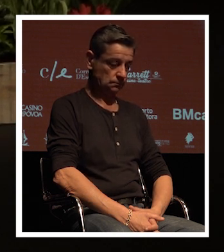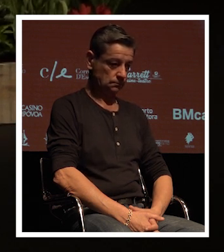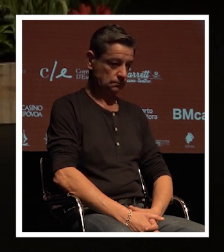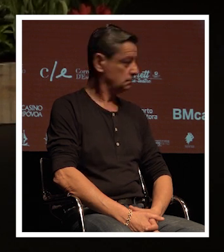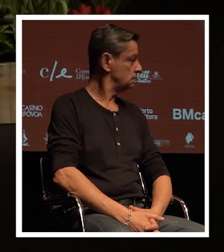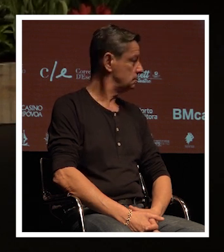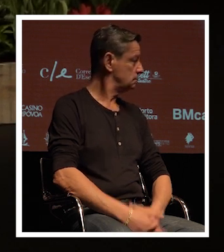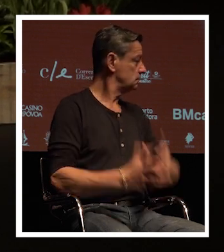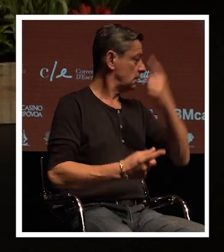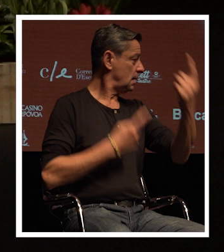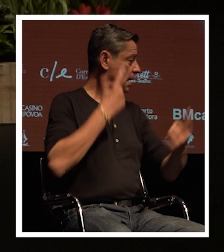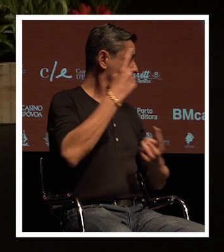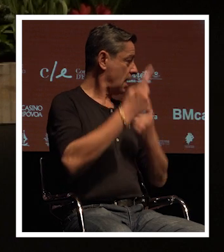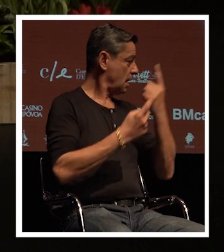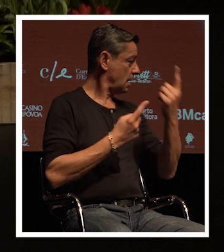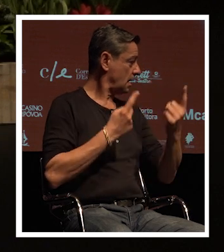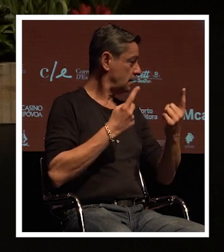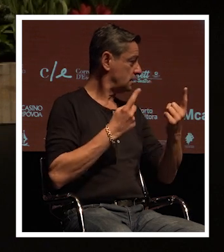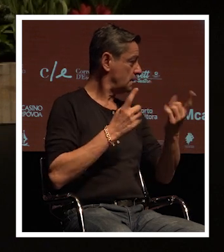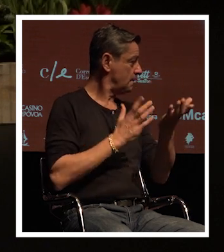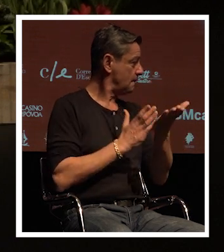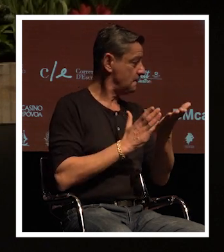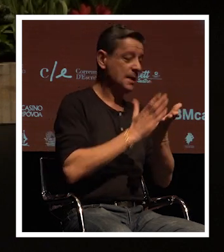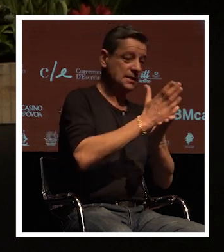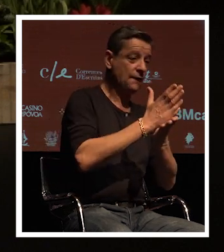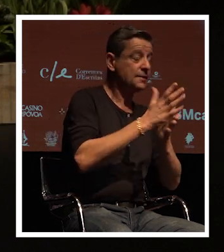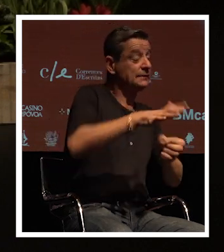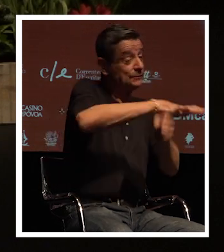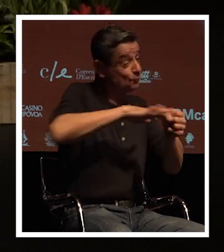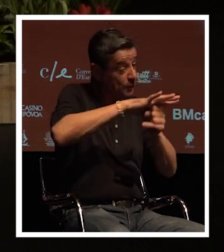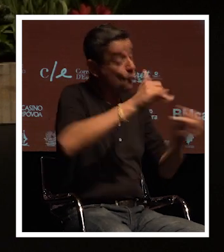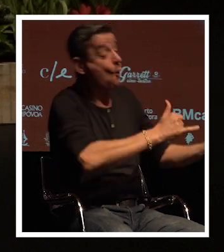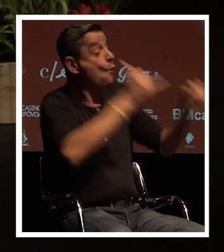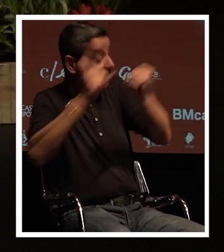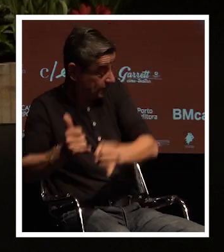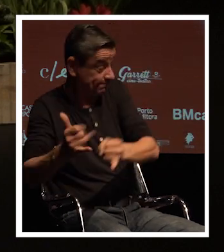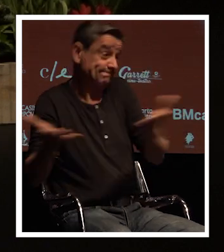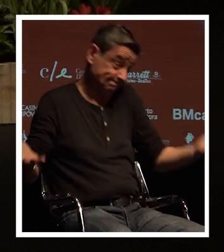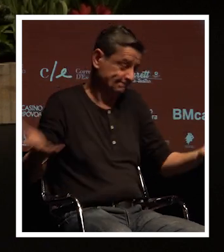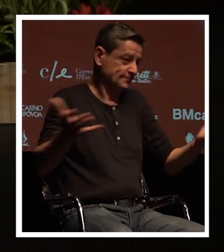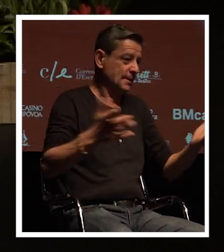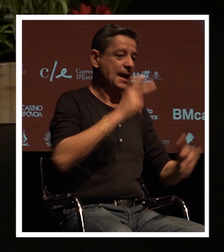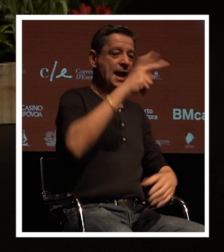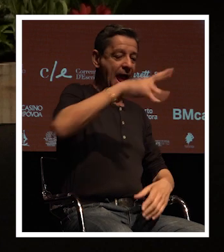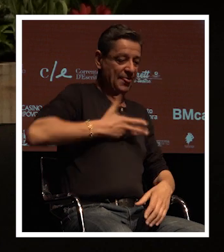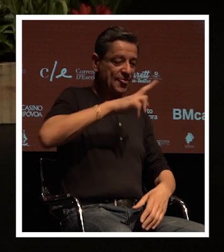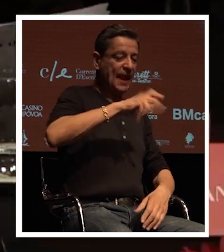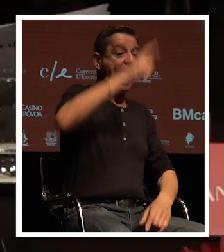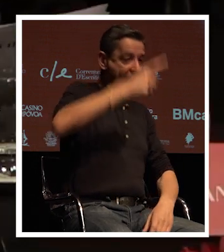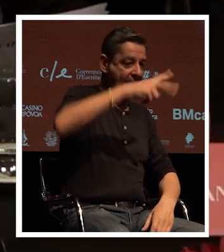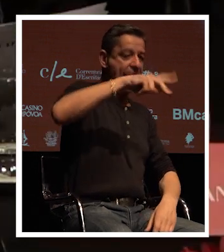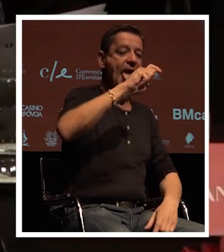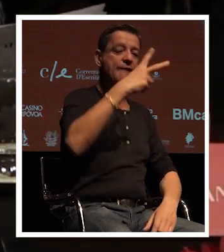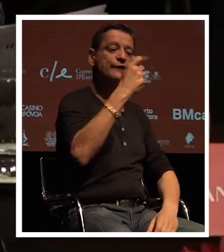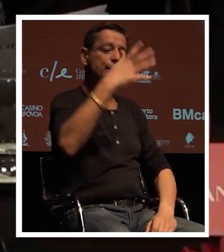de facto para algumas causas estamos mais avançados do que para outras H André Neves